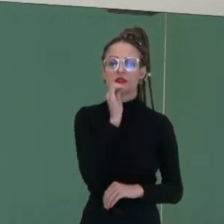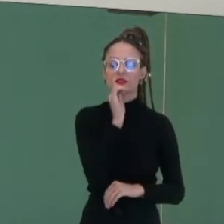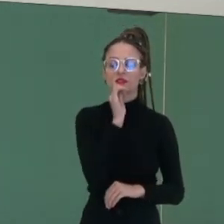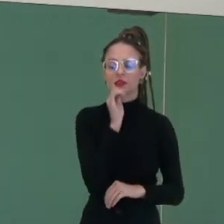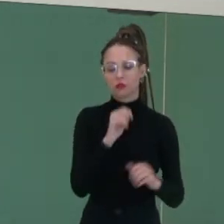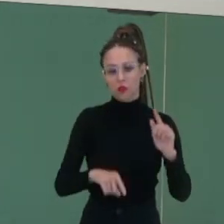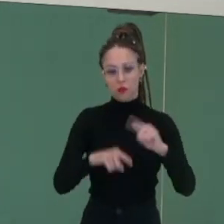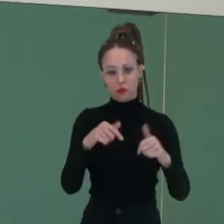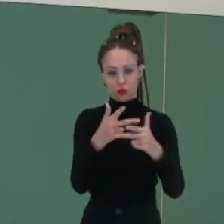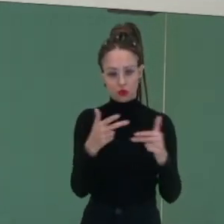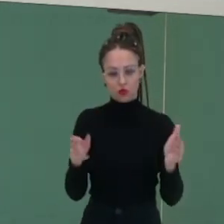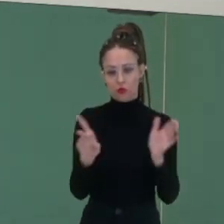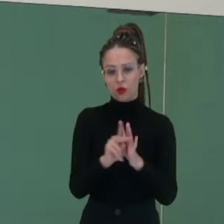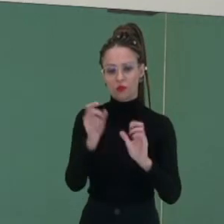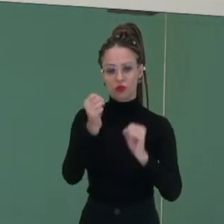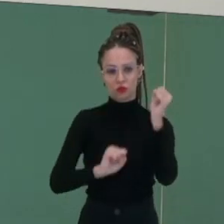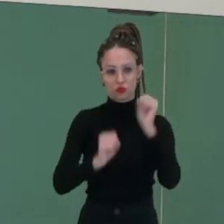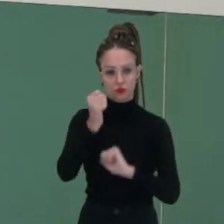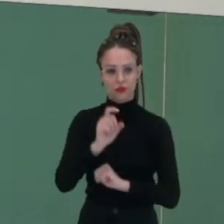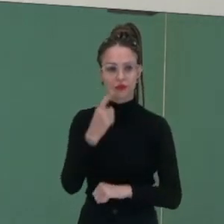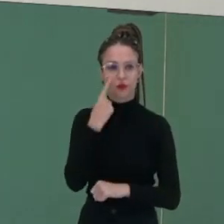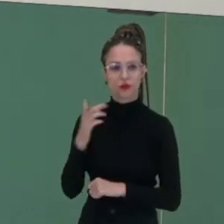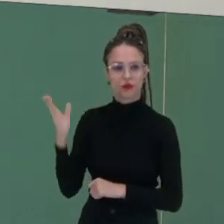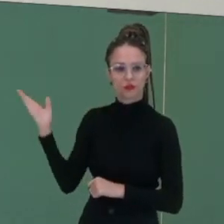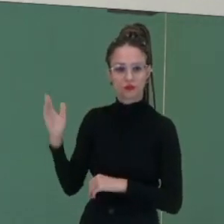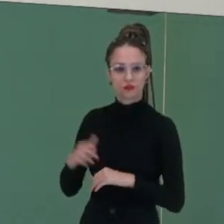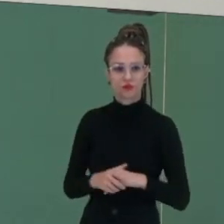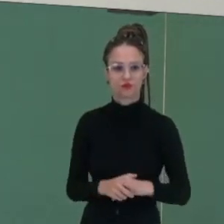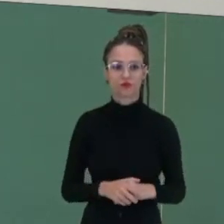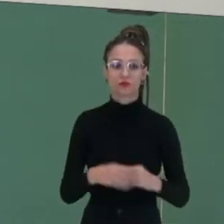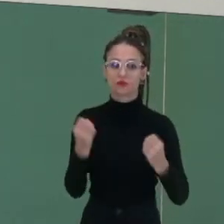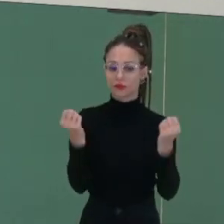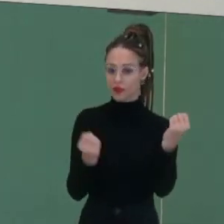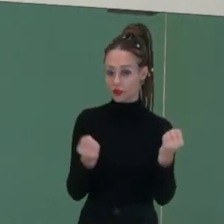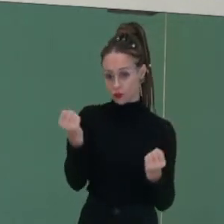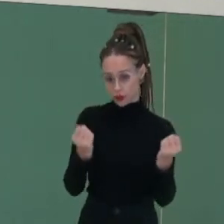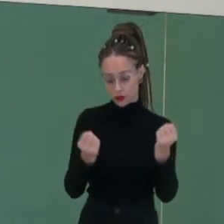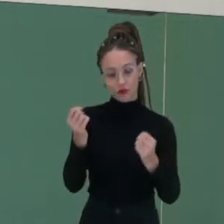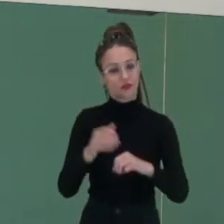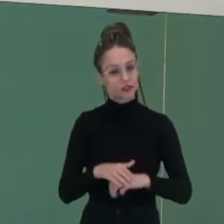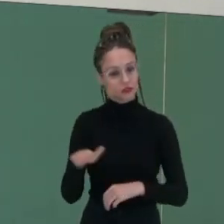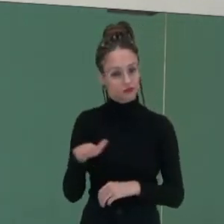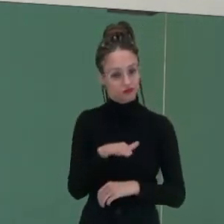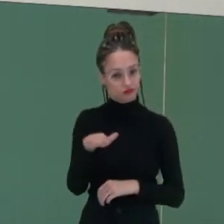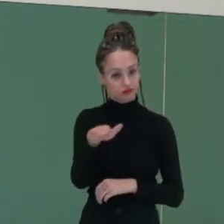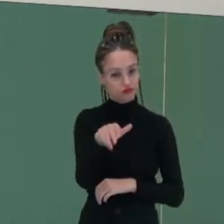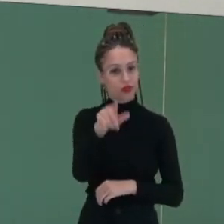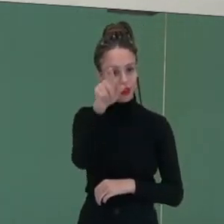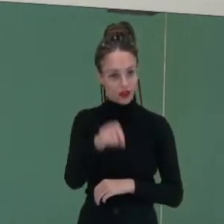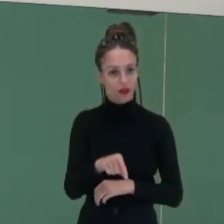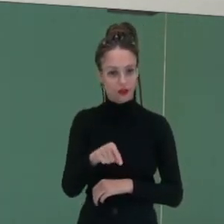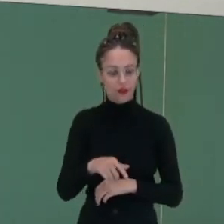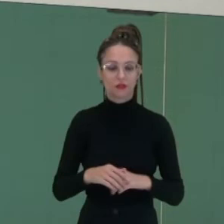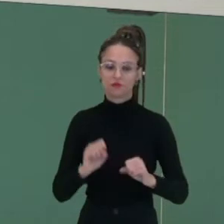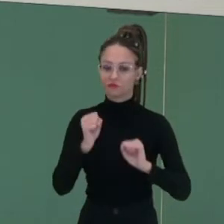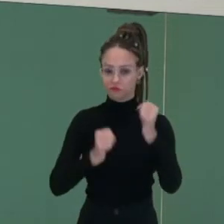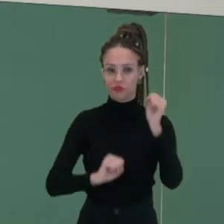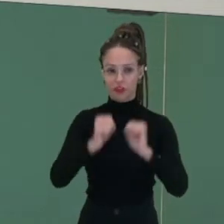de produtos manufaturados. Olha aí, ó. Automóveis, né? Automóveis é uma